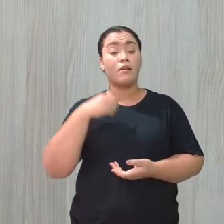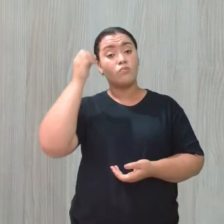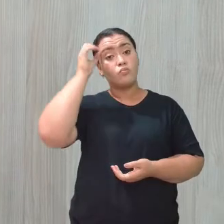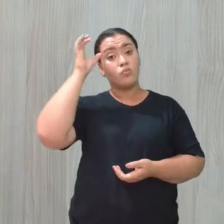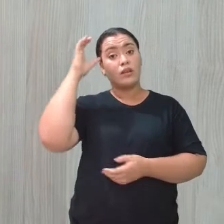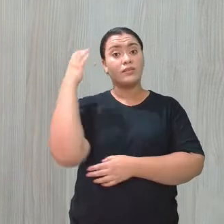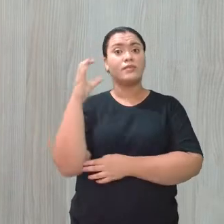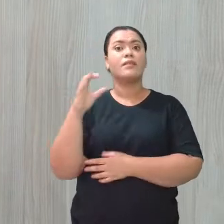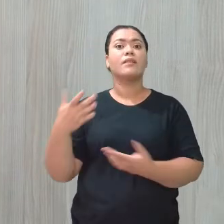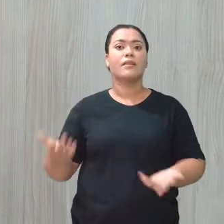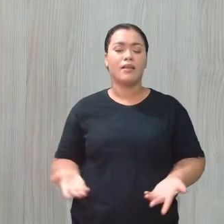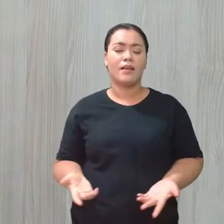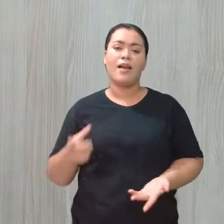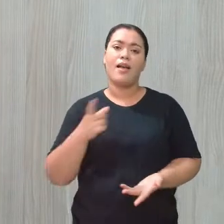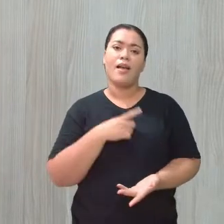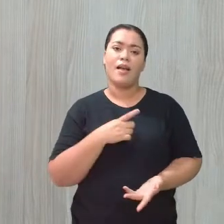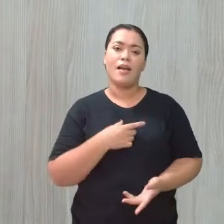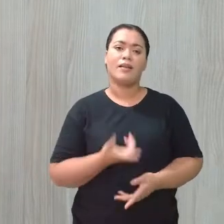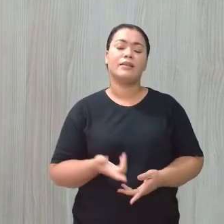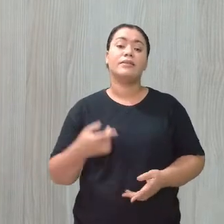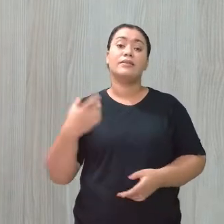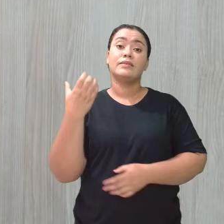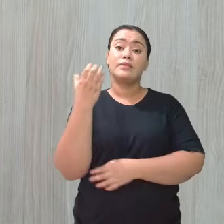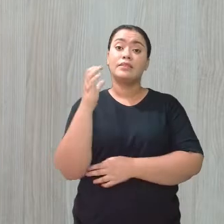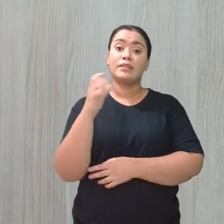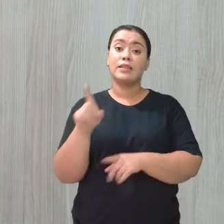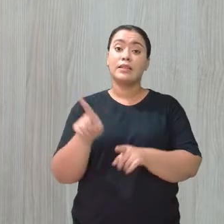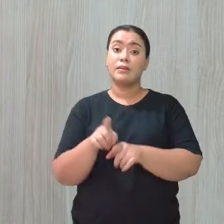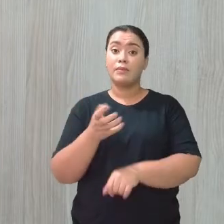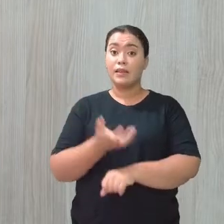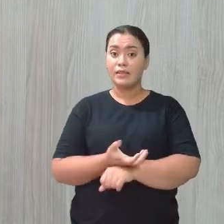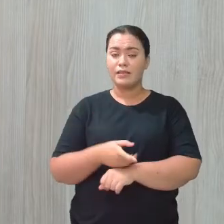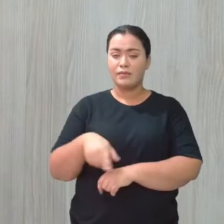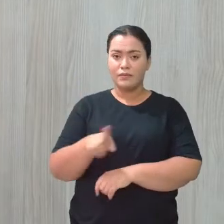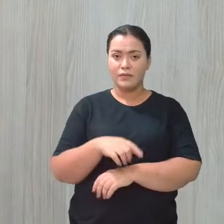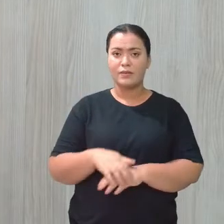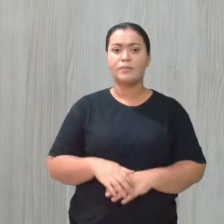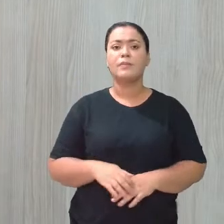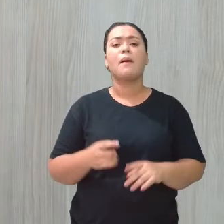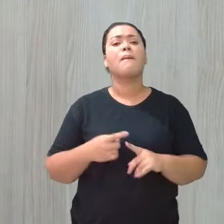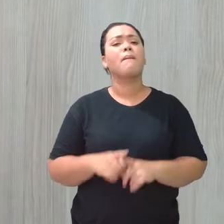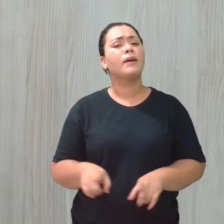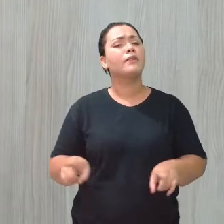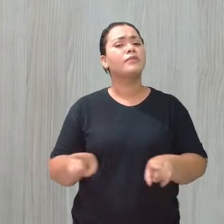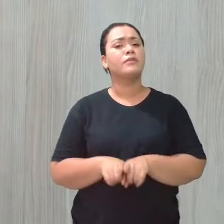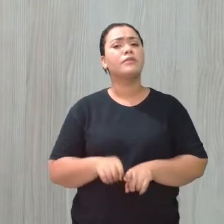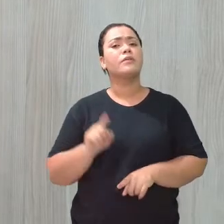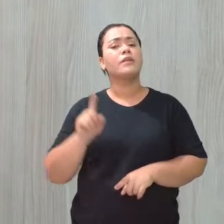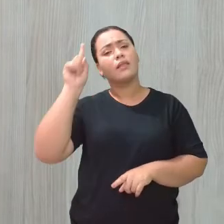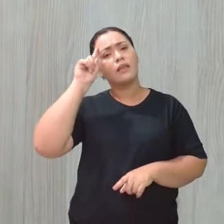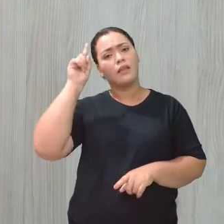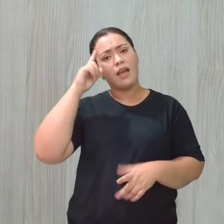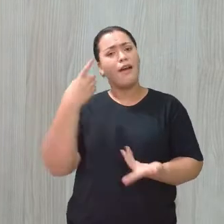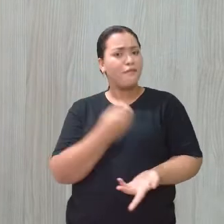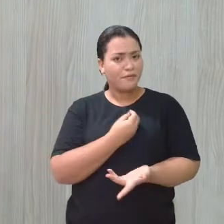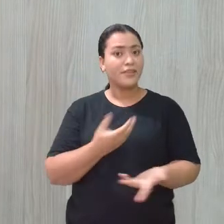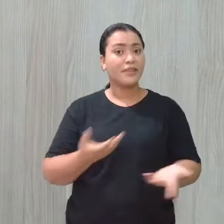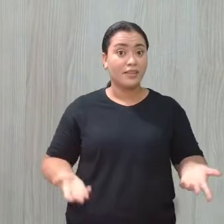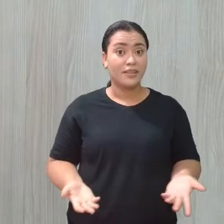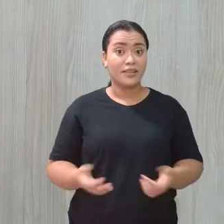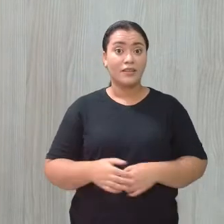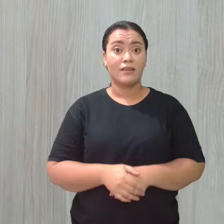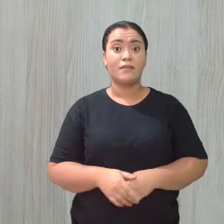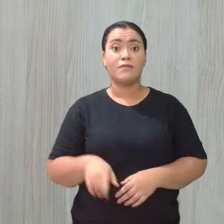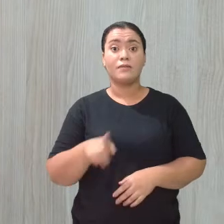científico, né, em relação à ciência, à disciplina de vocês, mas também em relação ao dia a dia, à vida, né?